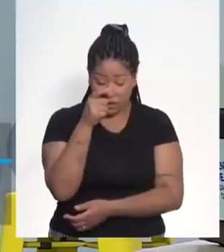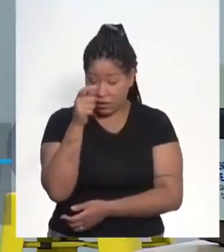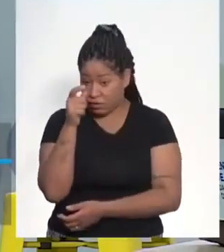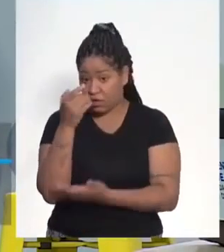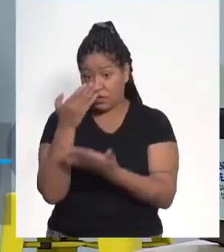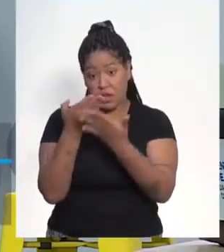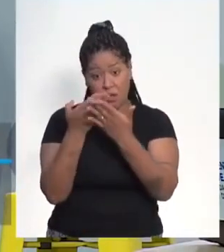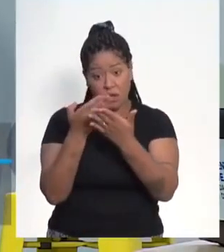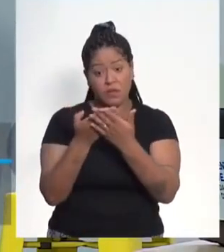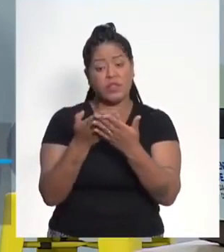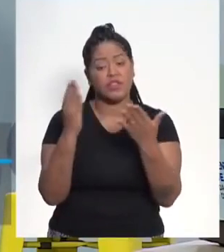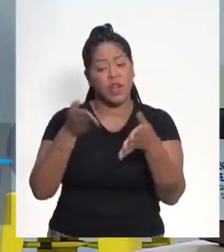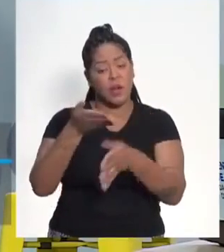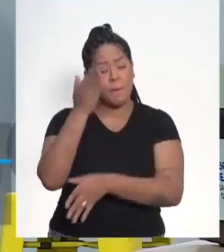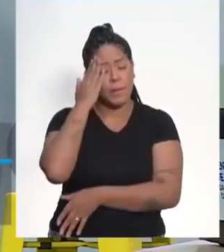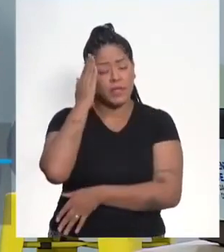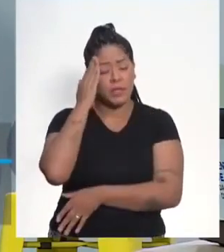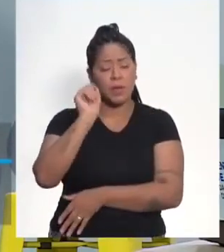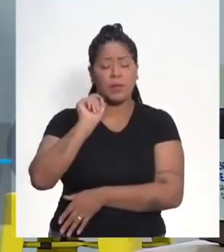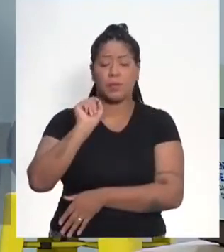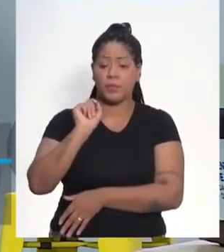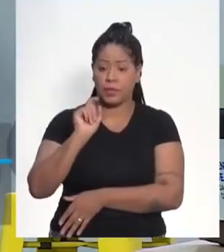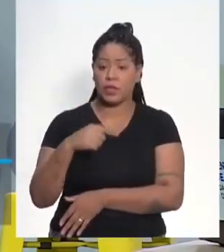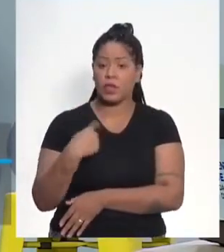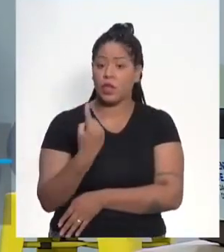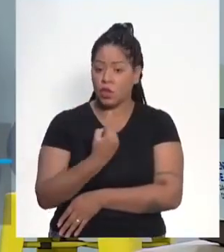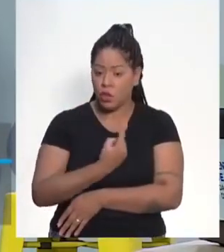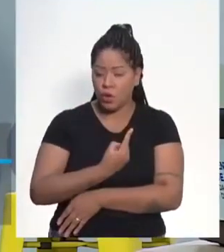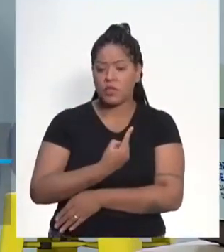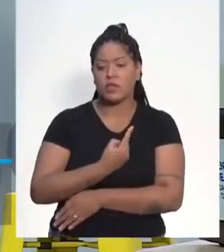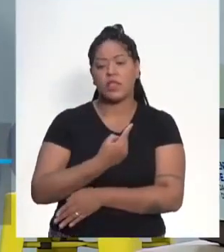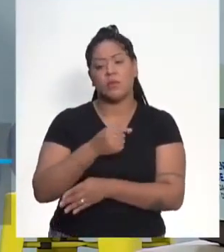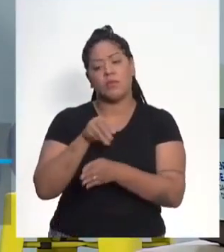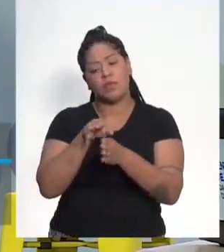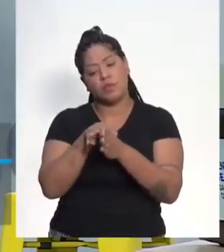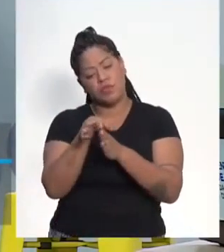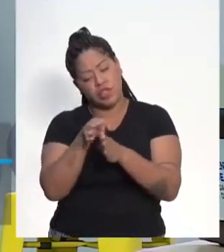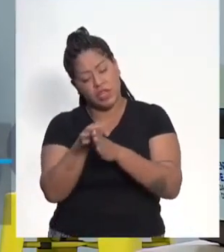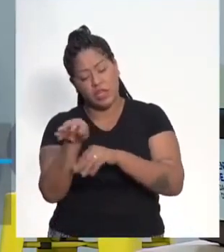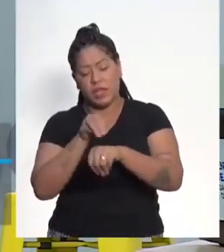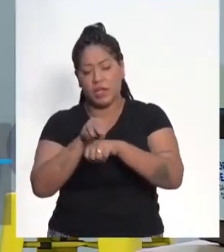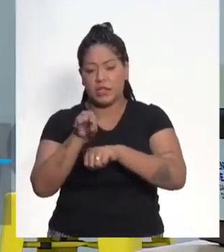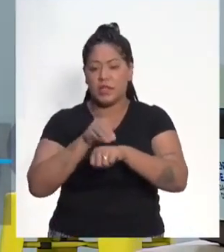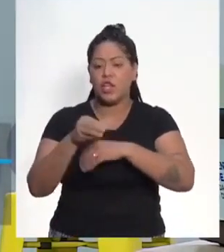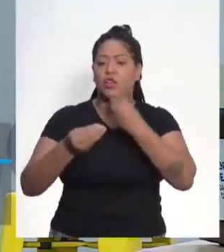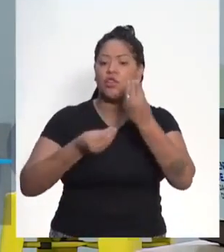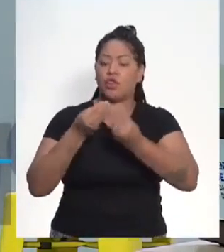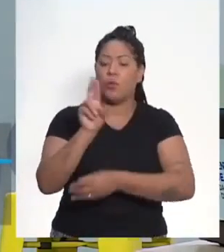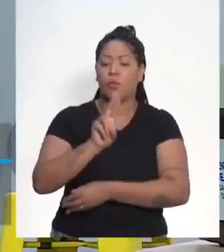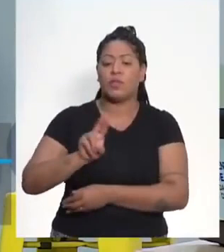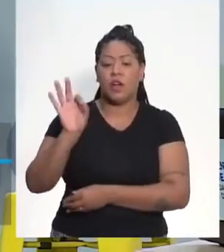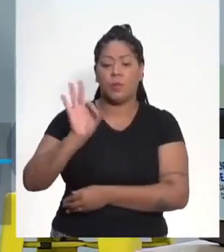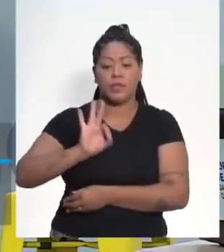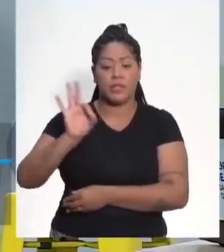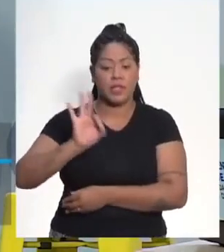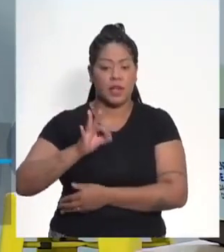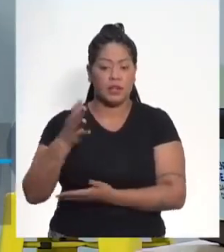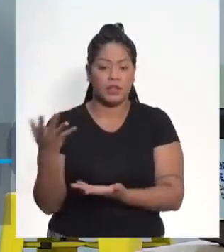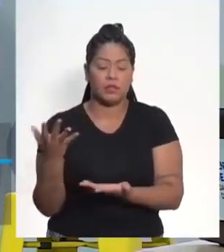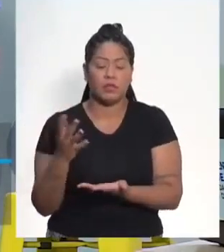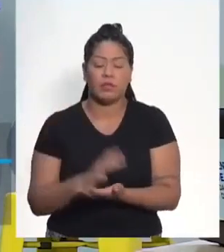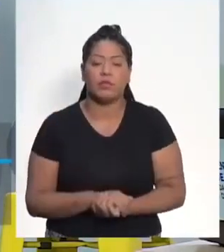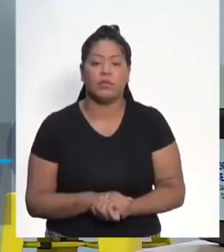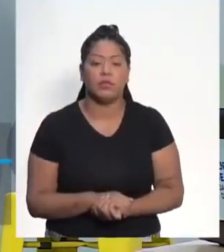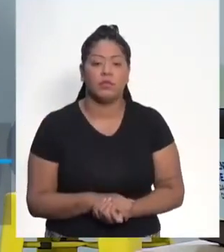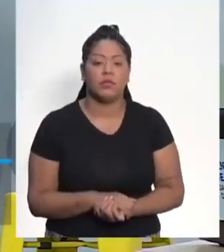dos outros anos, você deve ter percebido isso aí. Então, a ideia basicamente é essa, né? Que você chegue, que tenha esses fundamentos, que tenha essa base e